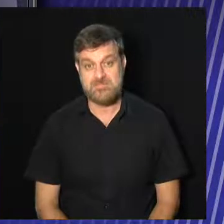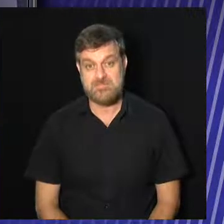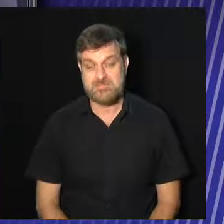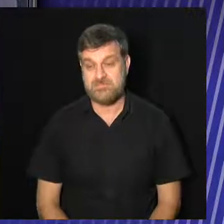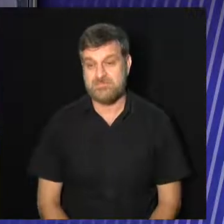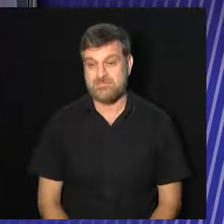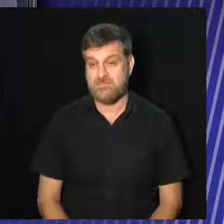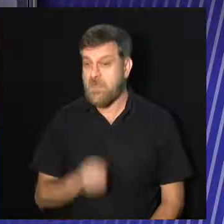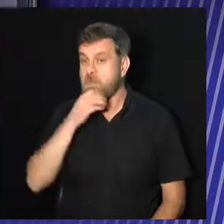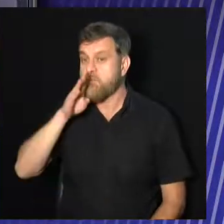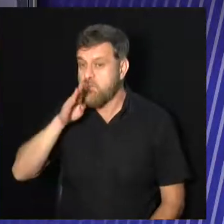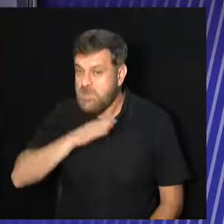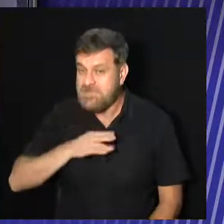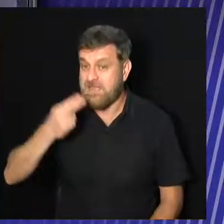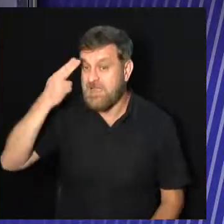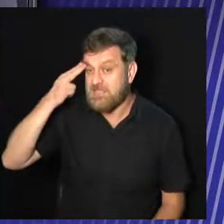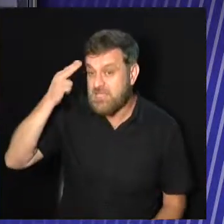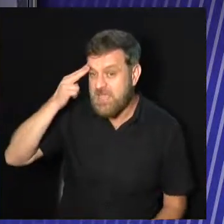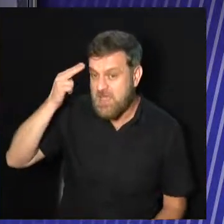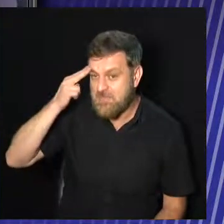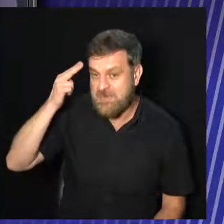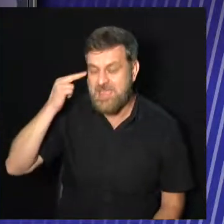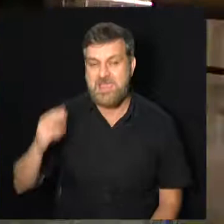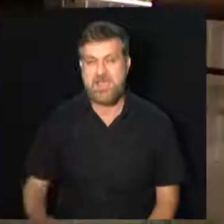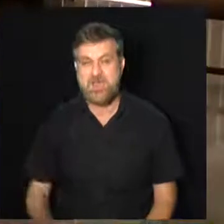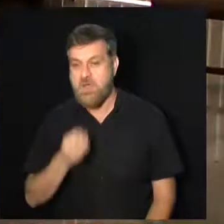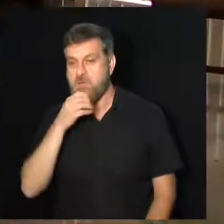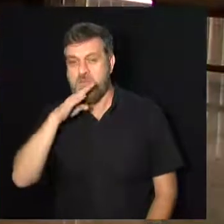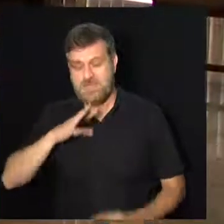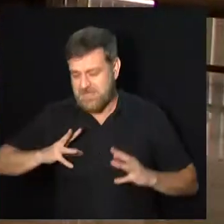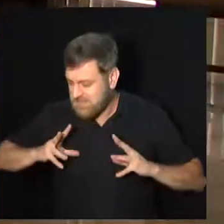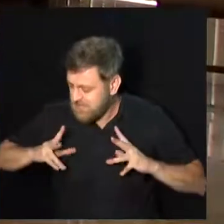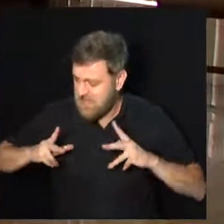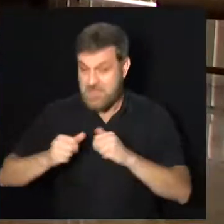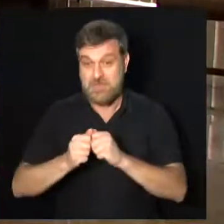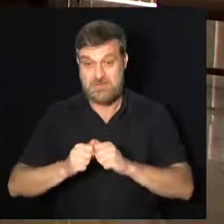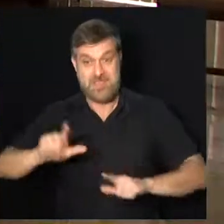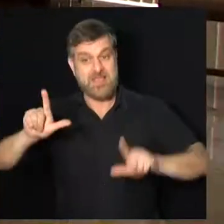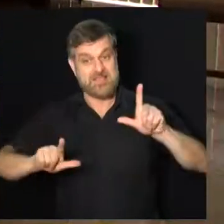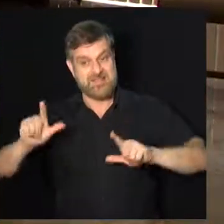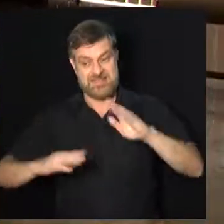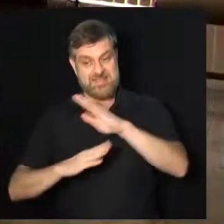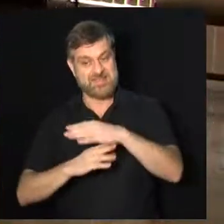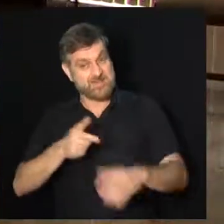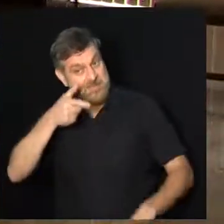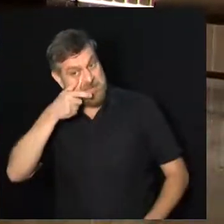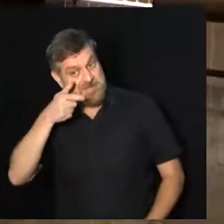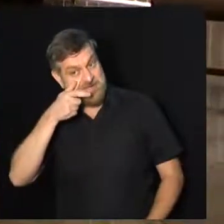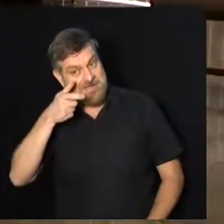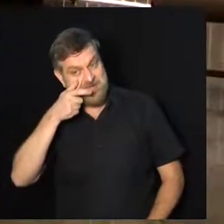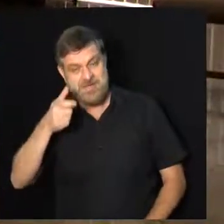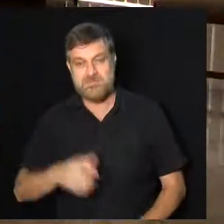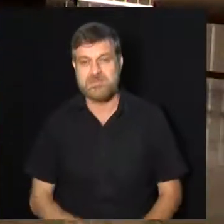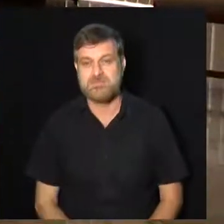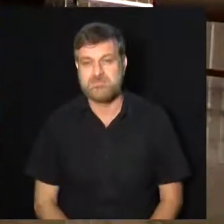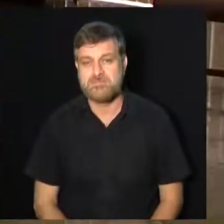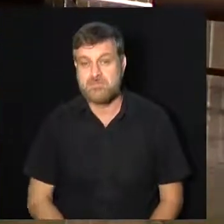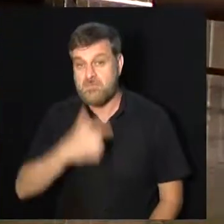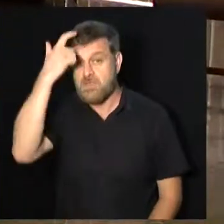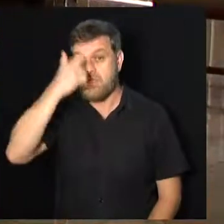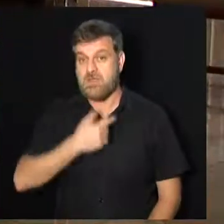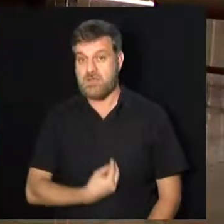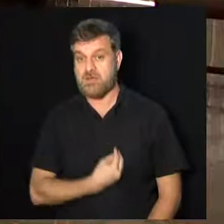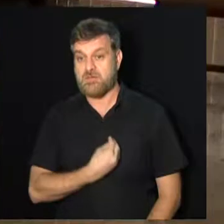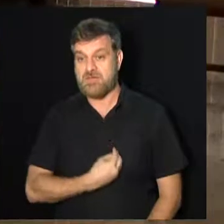Pois é, boa tarde para você, Gabriel Castro, boa tarde para todo mundo ligado aqui no Jornal Câmara Notícia. Eu estou aqui